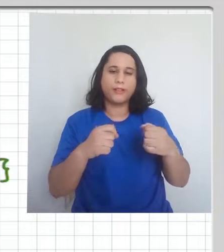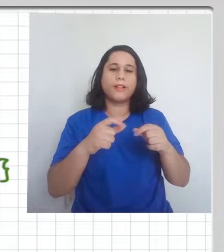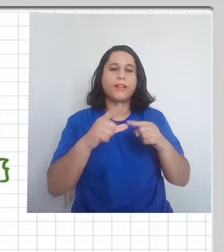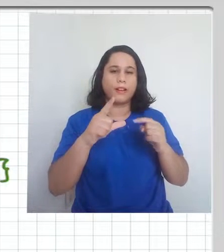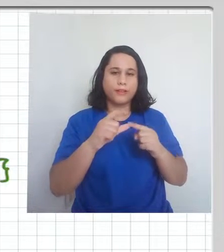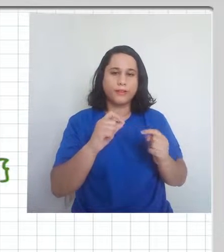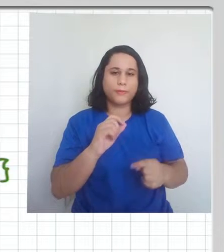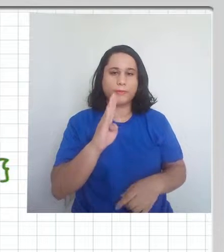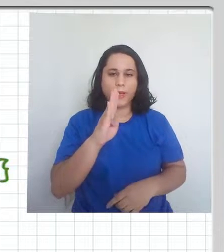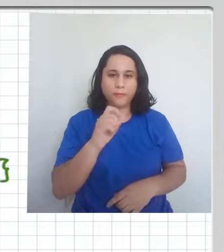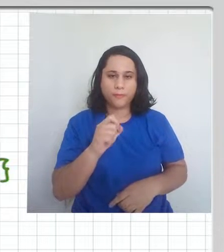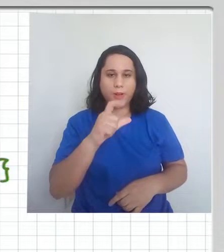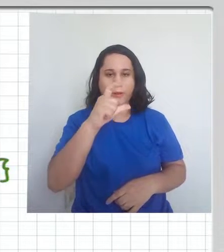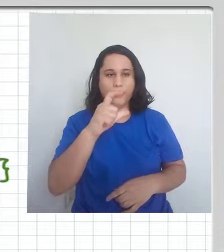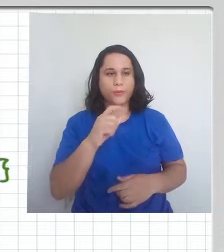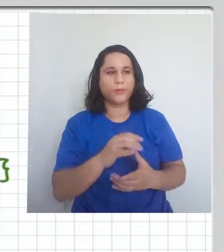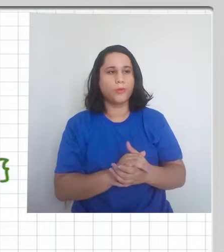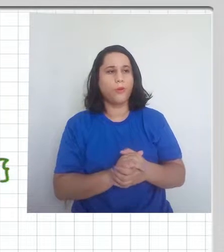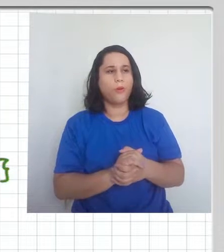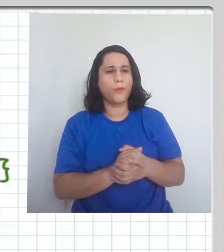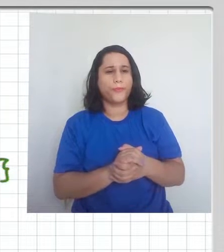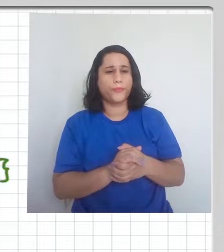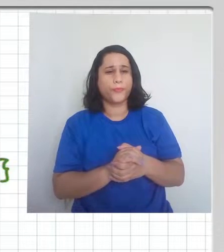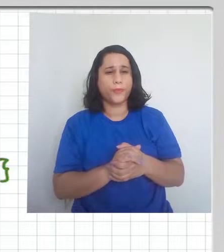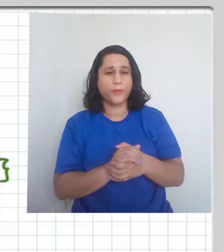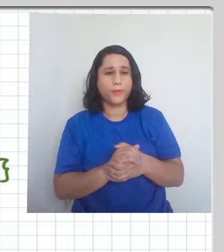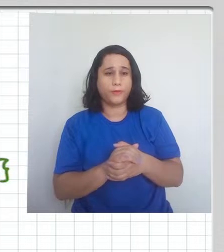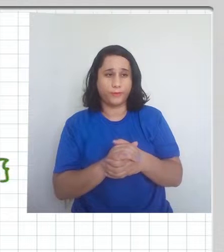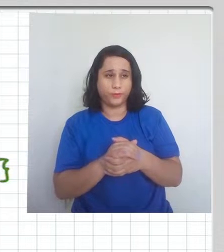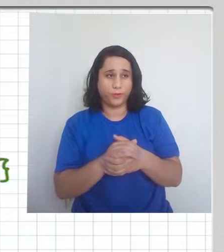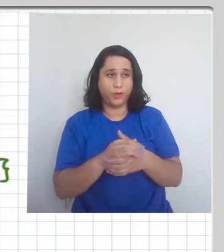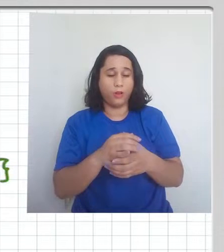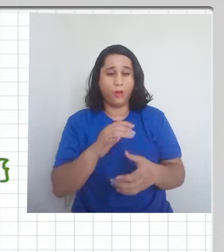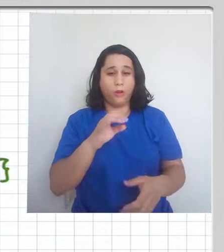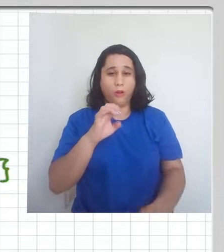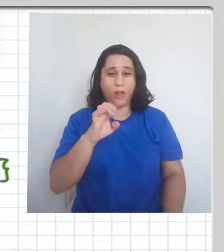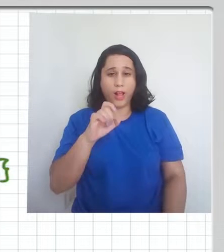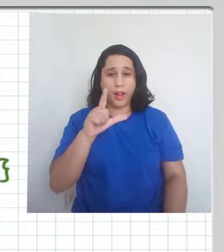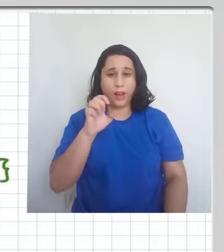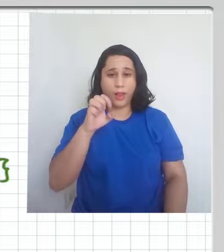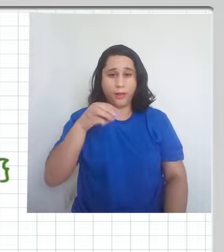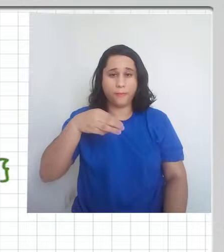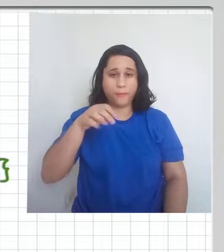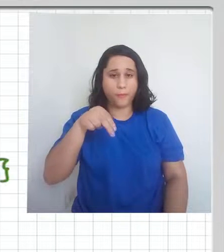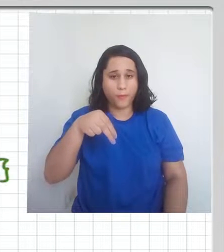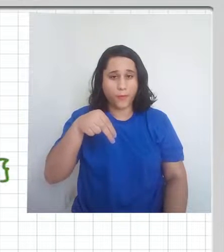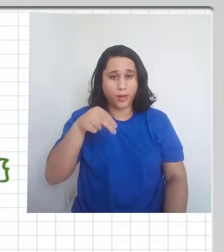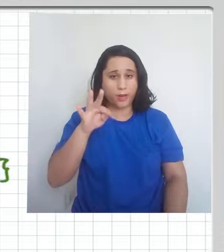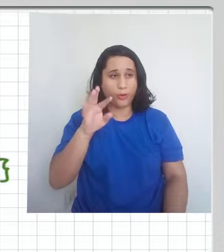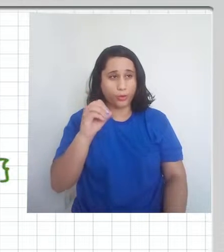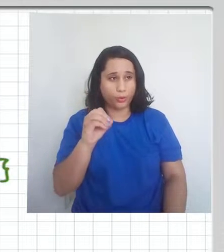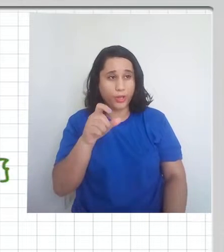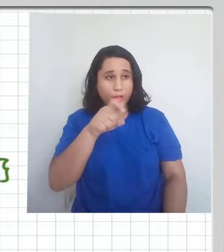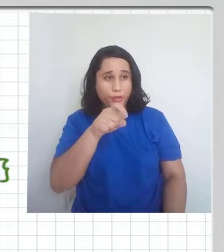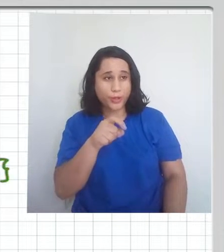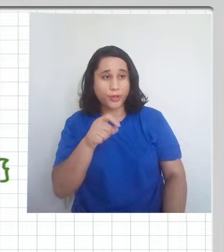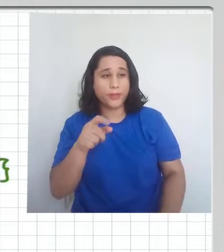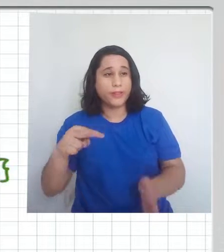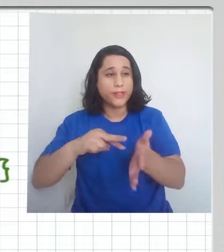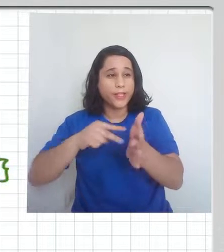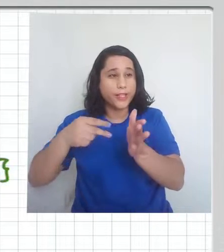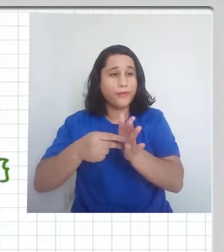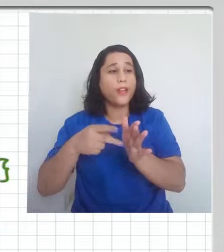chave. Aí você lê o seguinte. O elemento X, tal que X é um número natural menor que